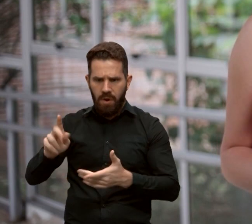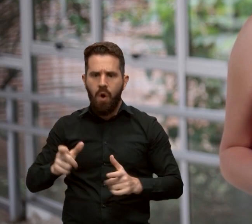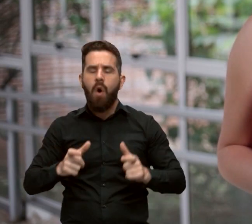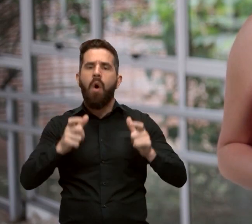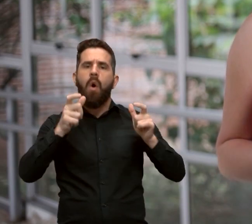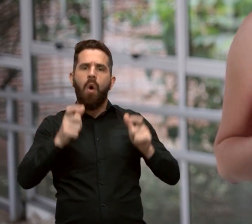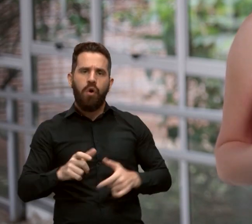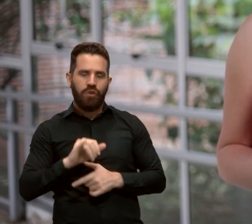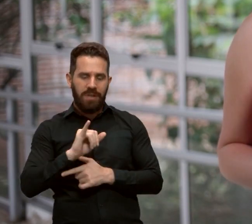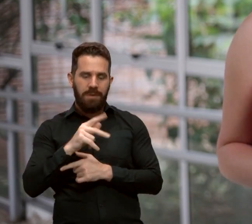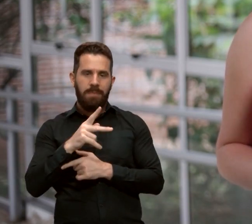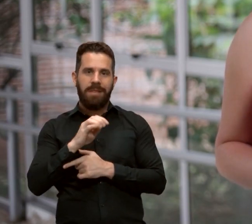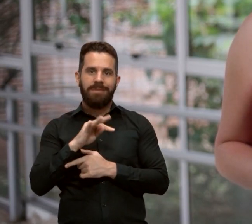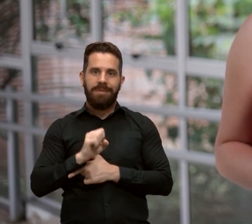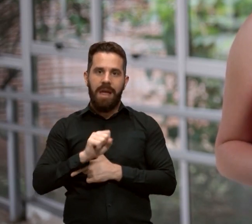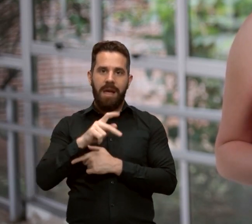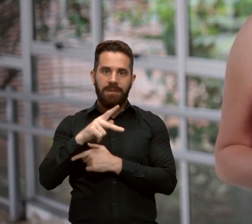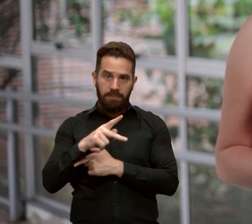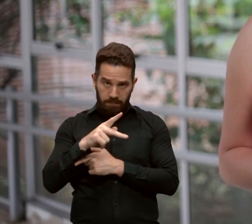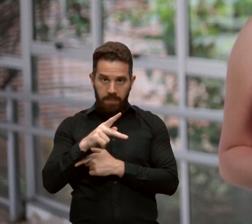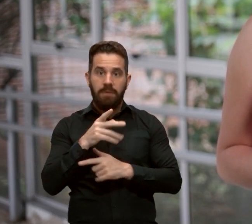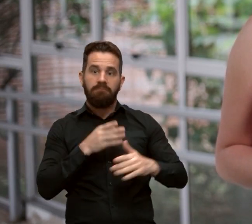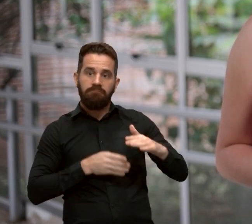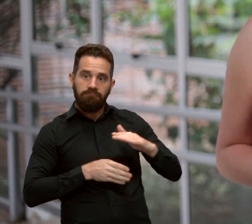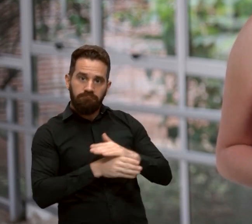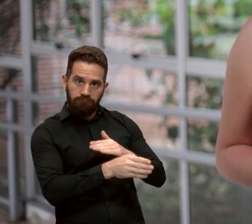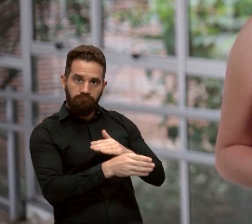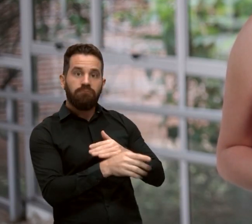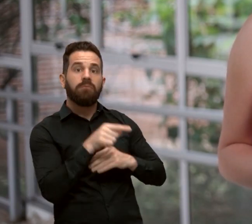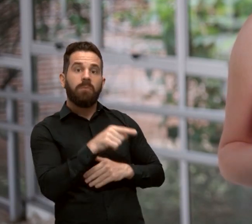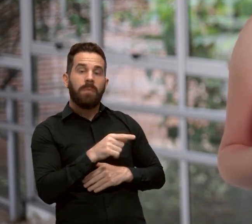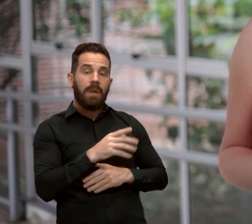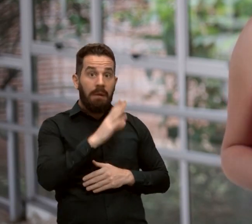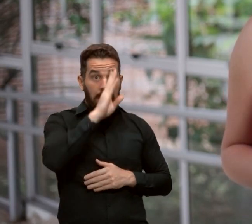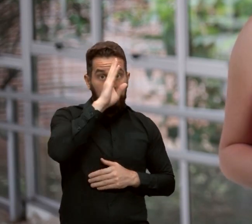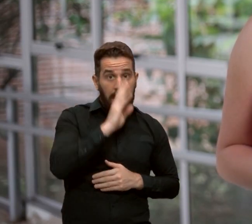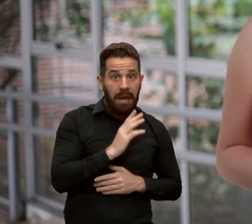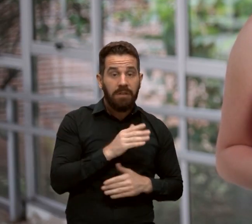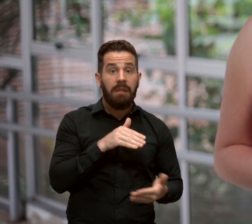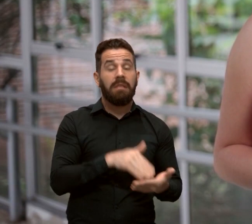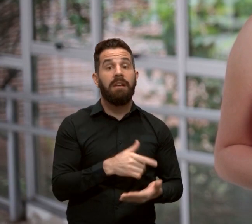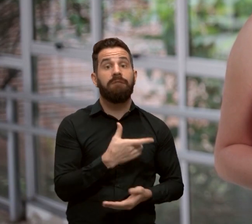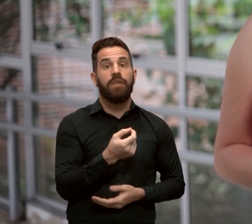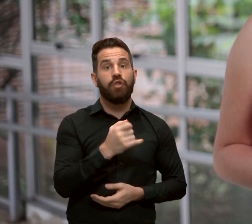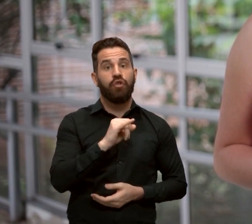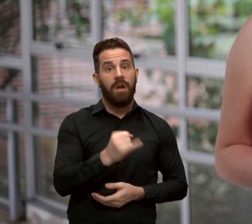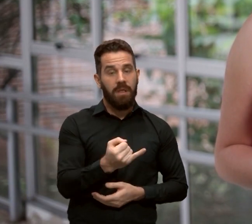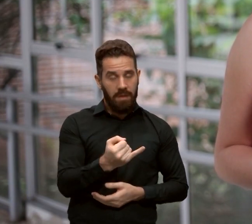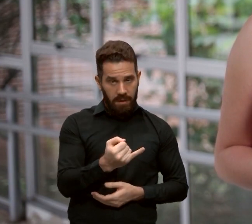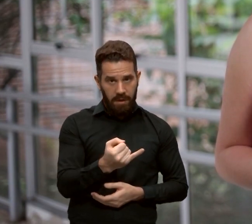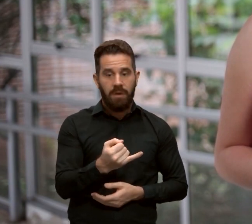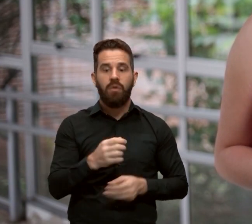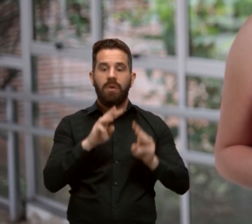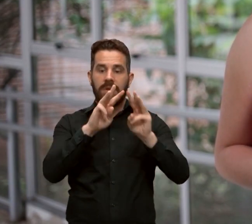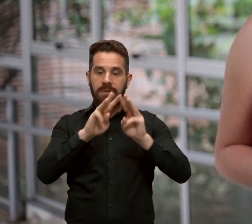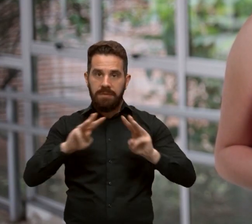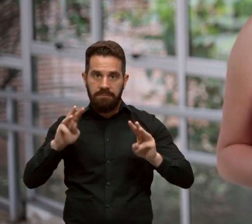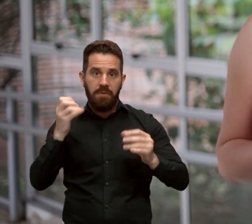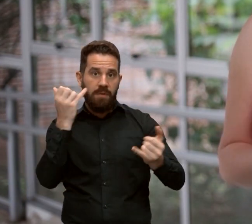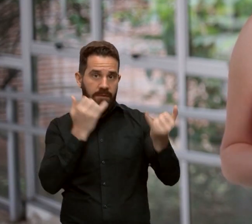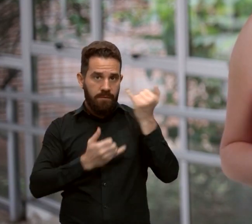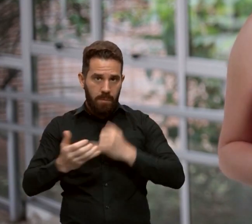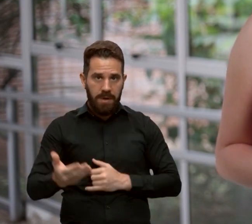do IPTESP e a entrada é gratuita até o dia 20 de janeiro. Você encontra todos os detalhes no site oficial da